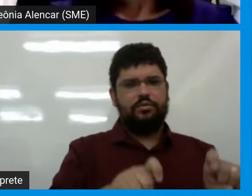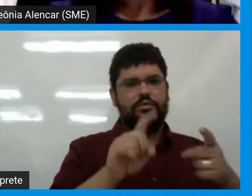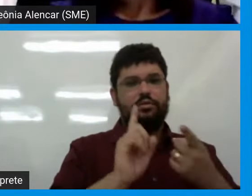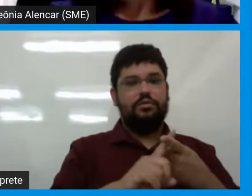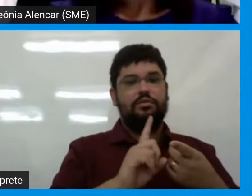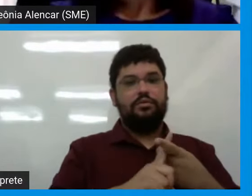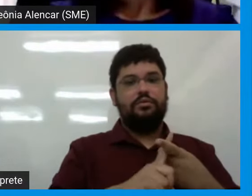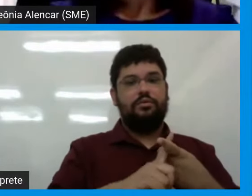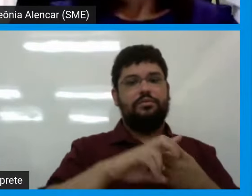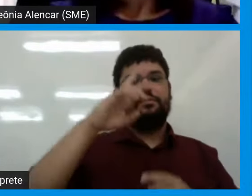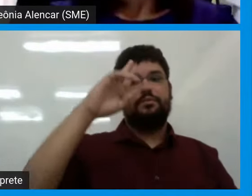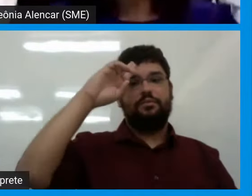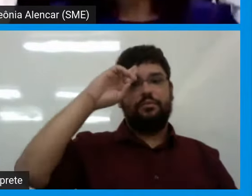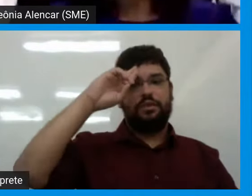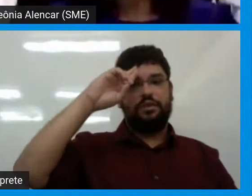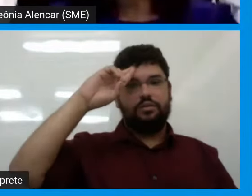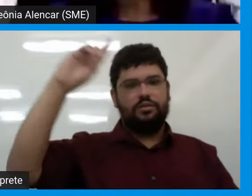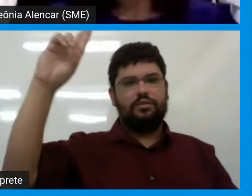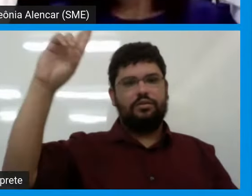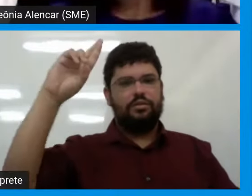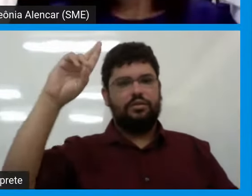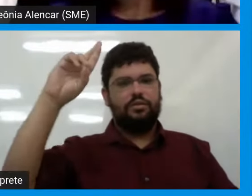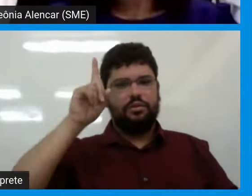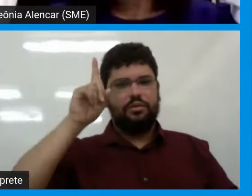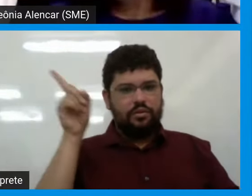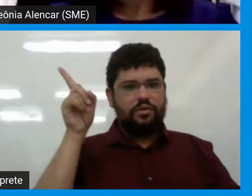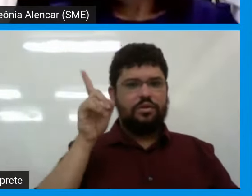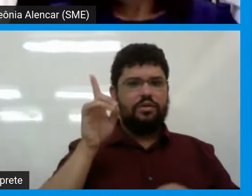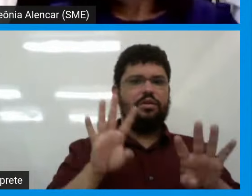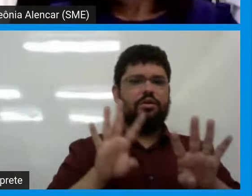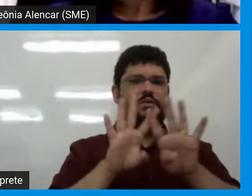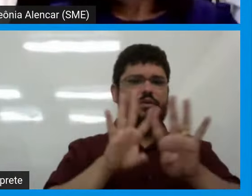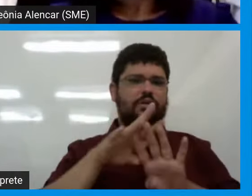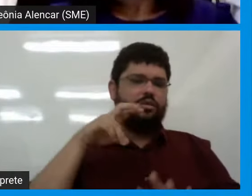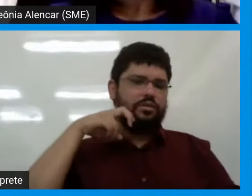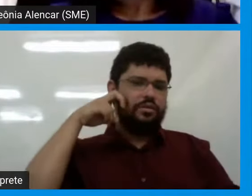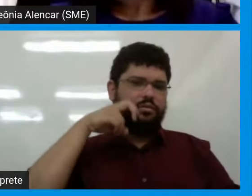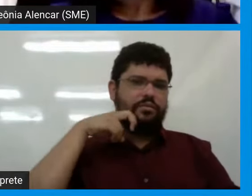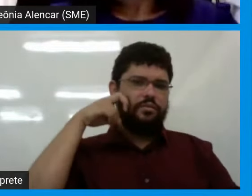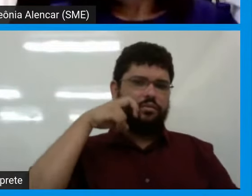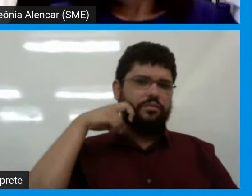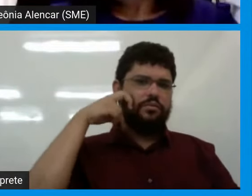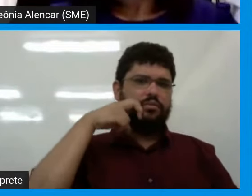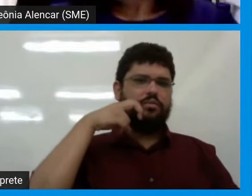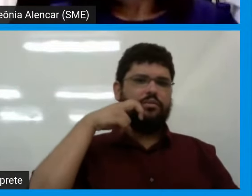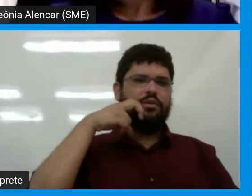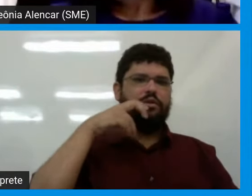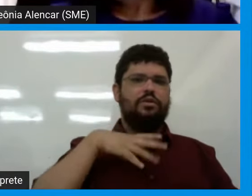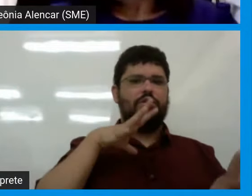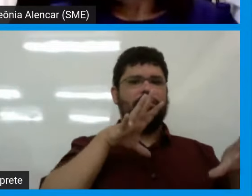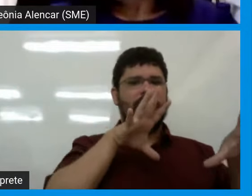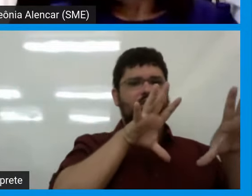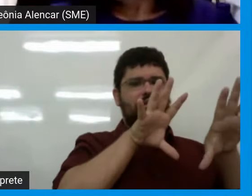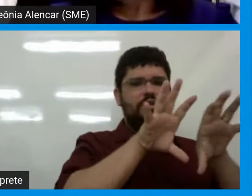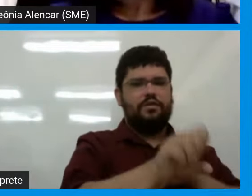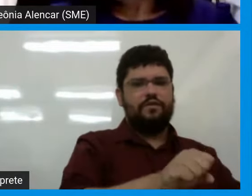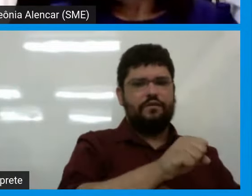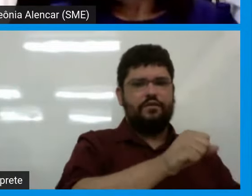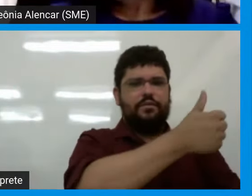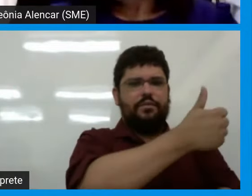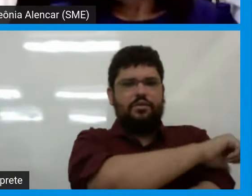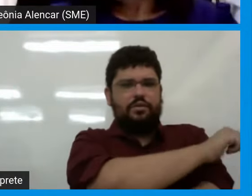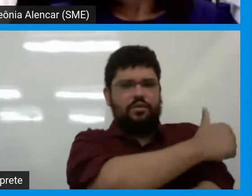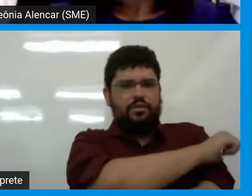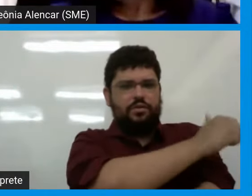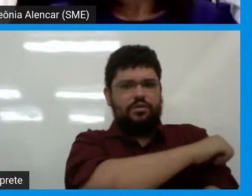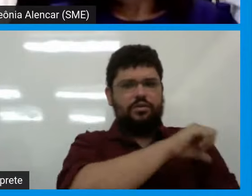Natal, RN. Possui doutorado em informática pela Pontifícia Universidade Católica do Rio de Janeiro, em colaboração